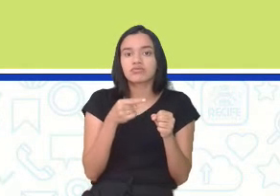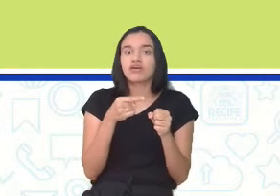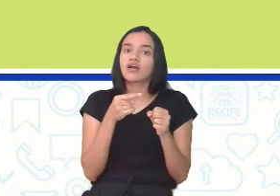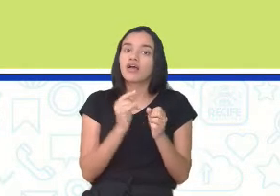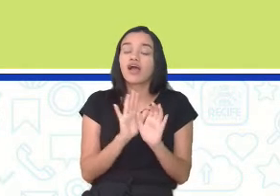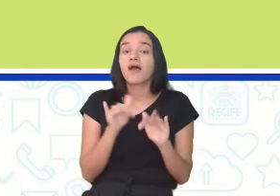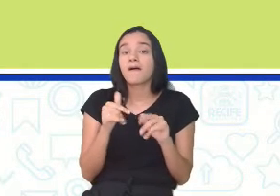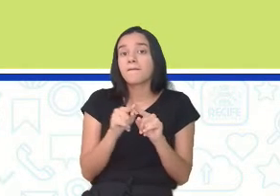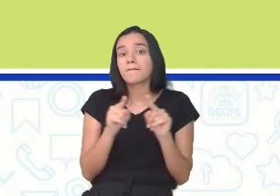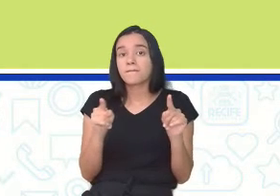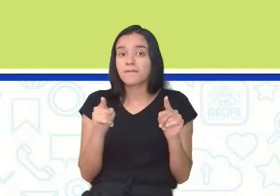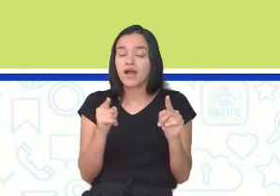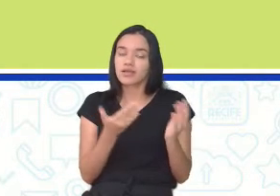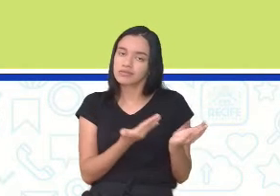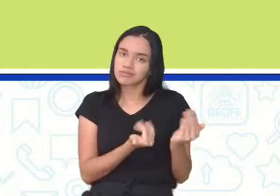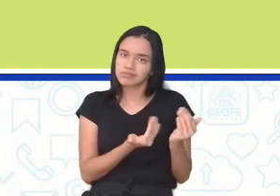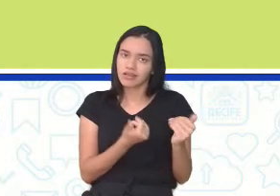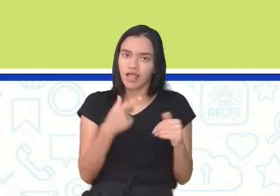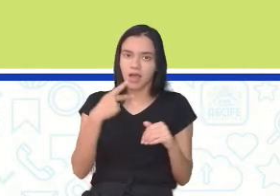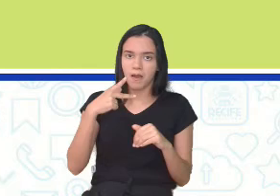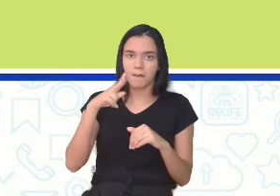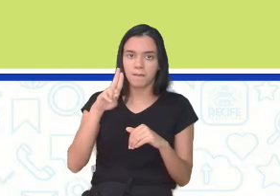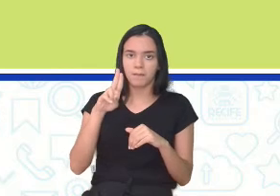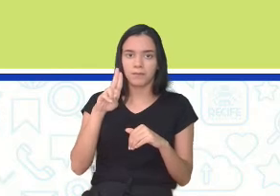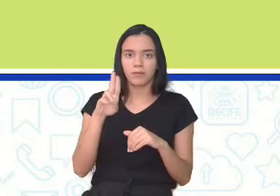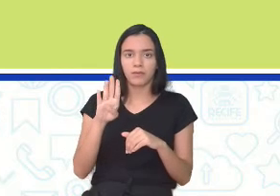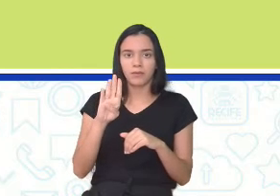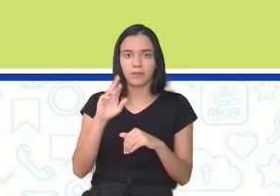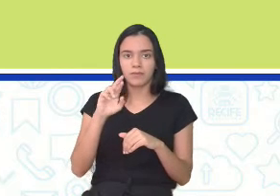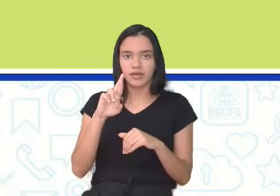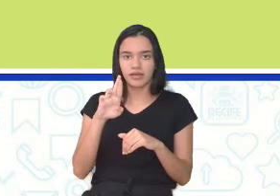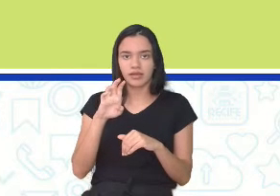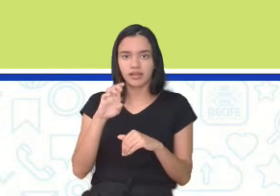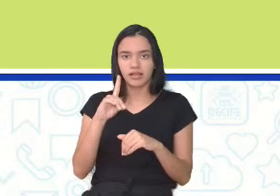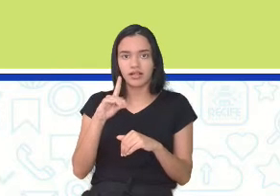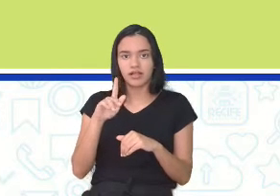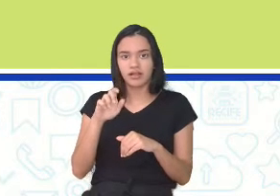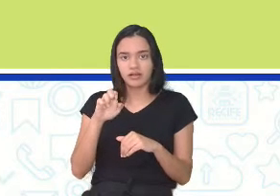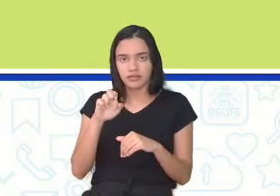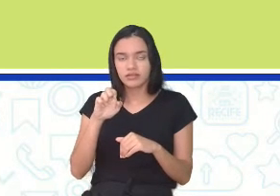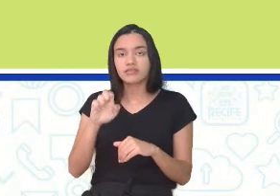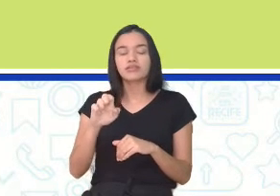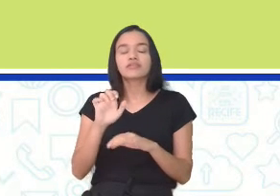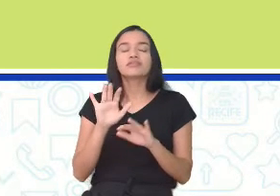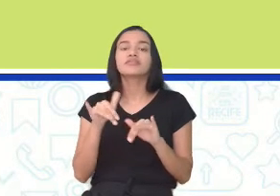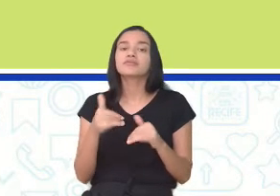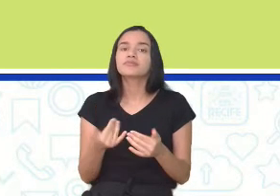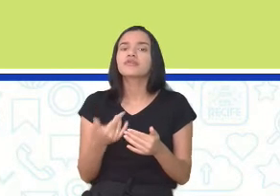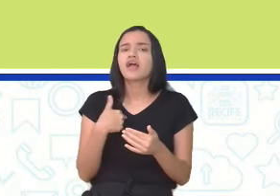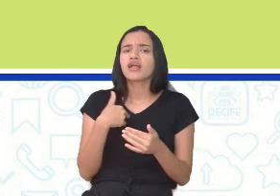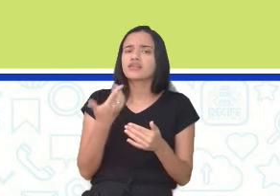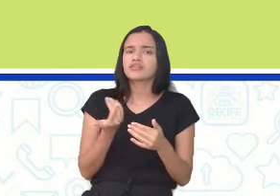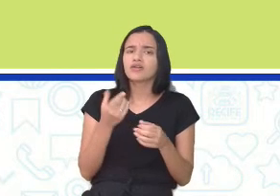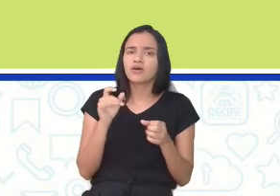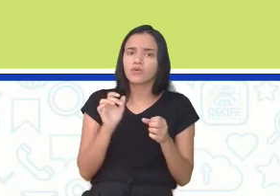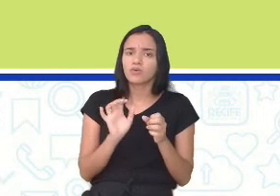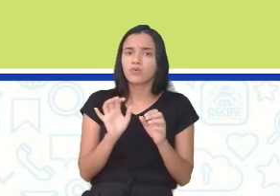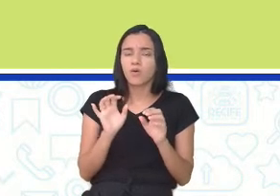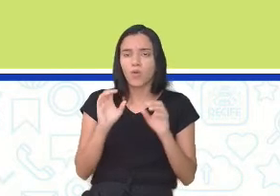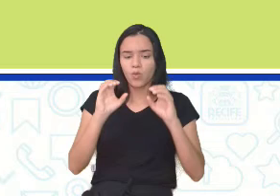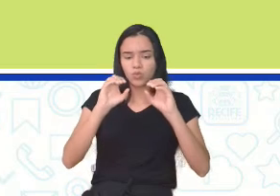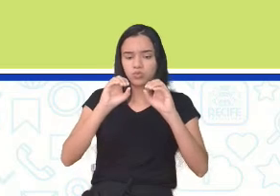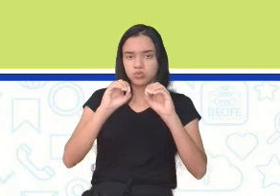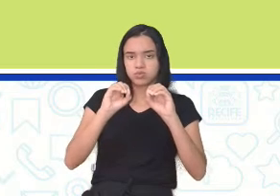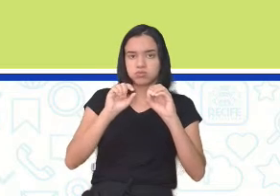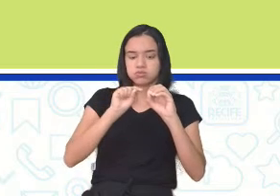a partir da puberdade, que nós vimos, né, falamos em adolescência já, puberdade, aí os ovários